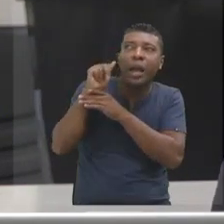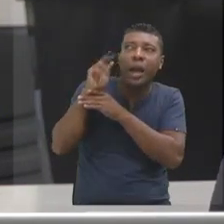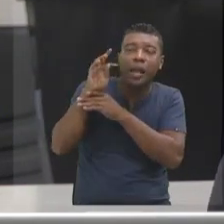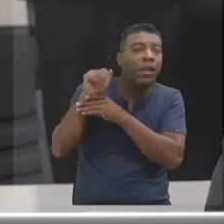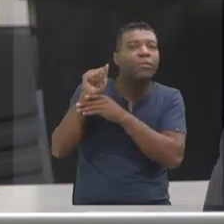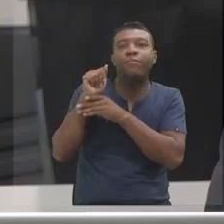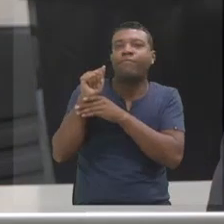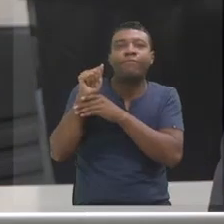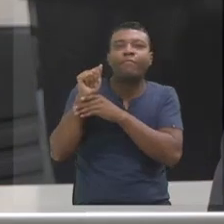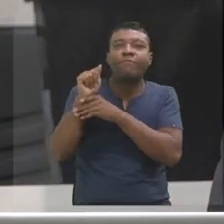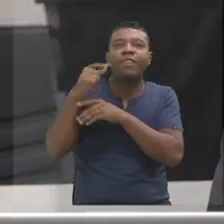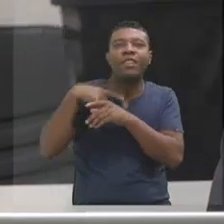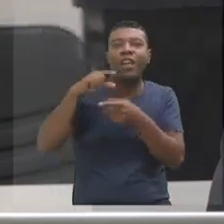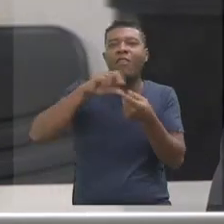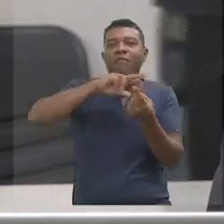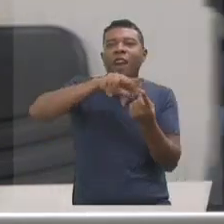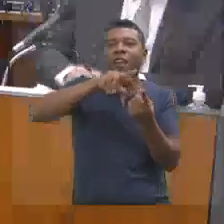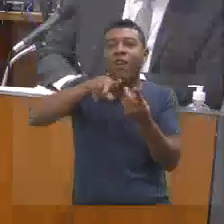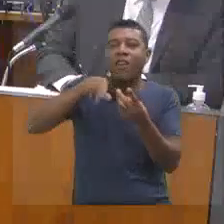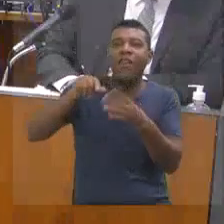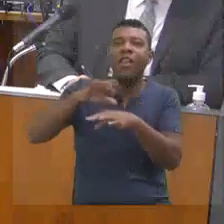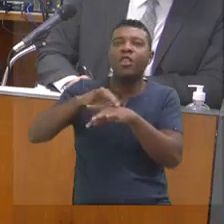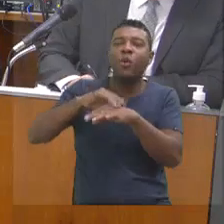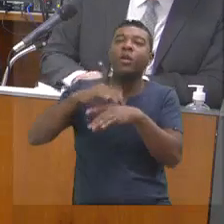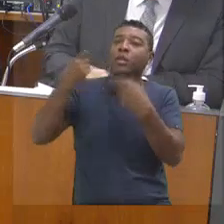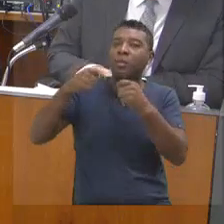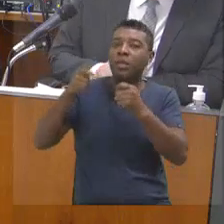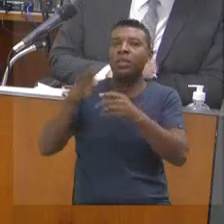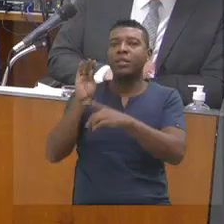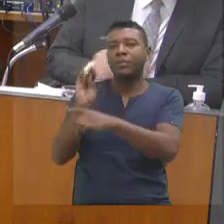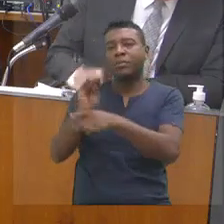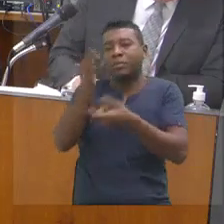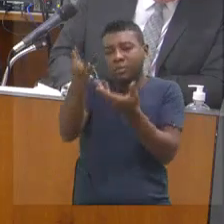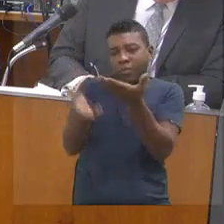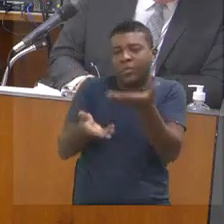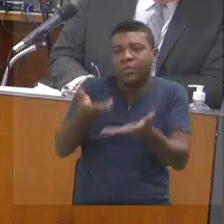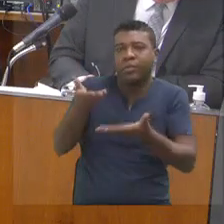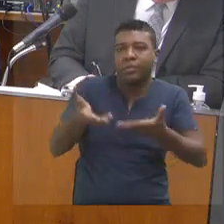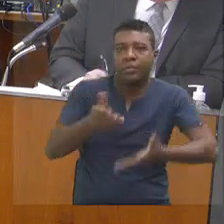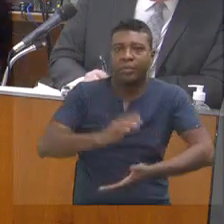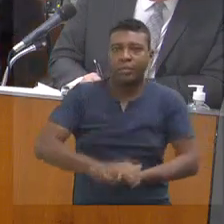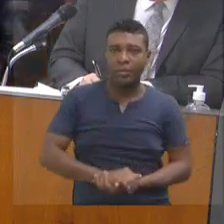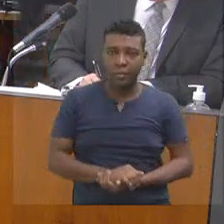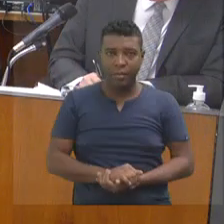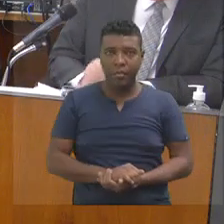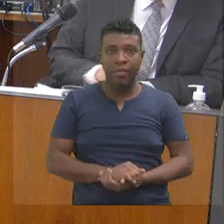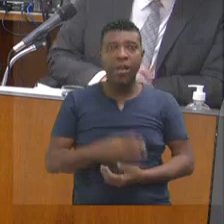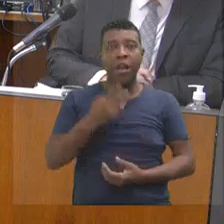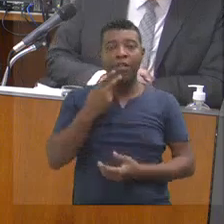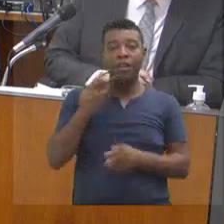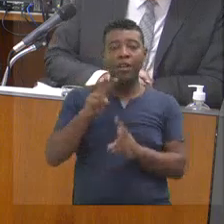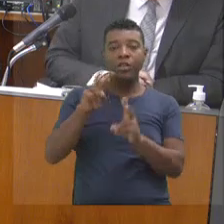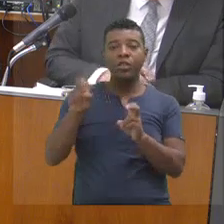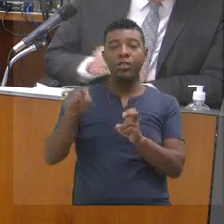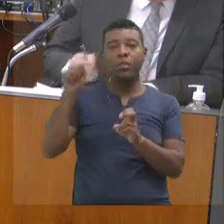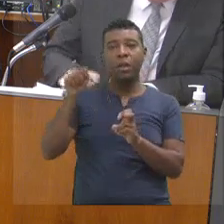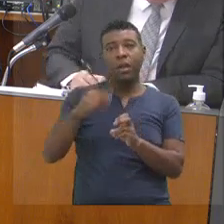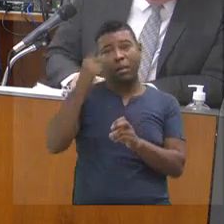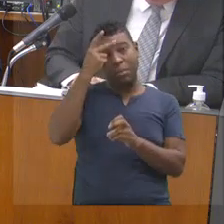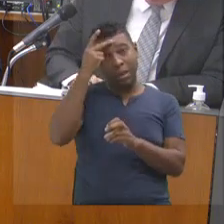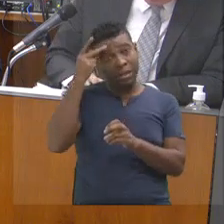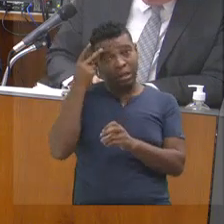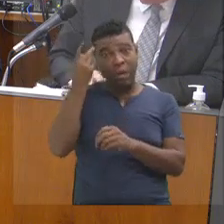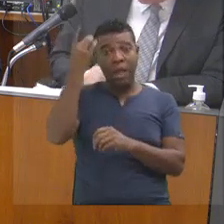Então temos essa novidade também falando da rede de pessoa com deficiência